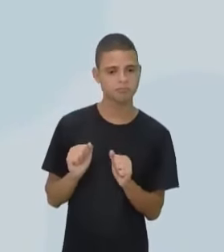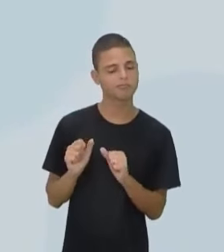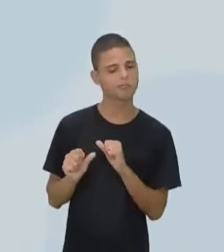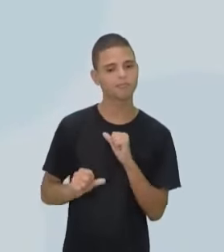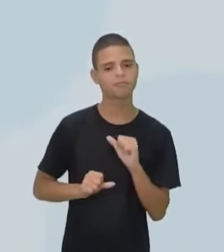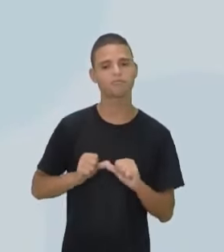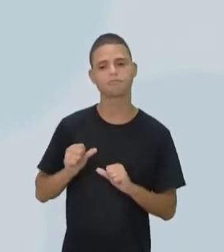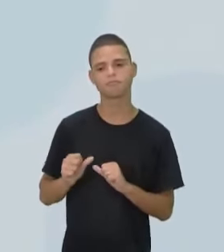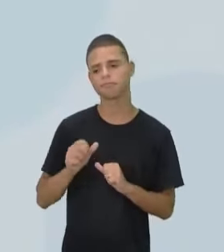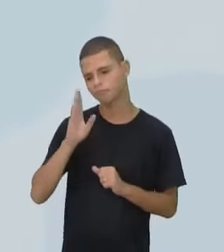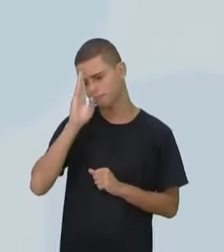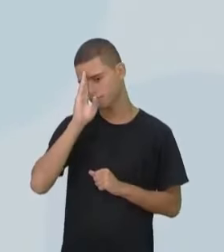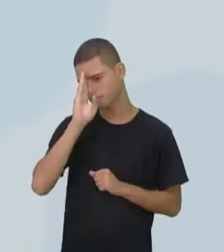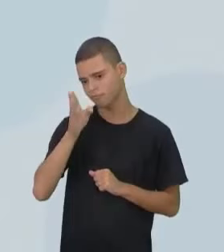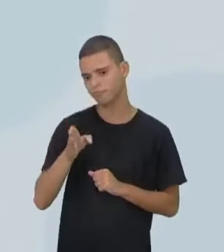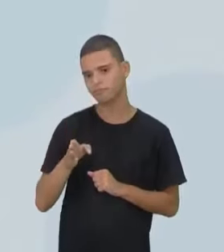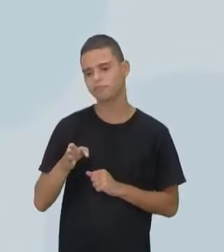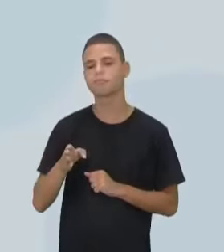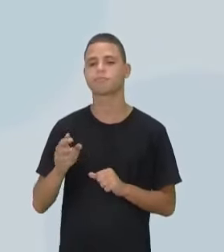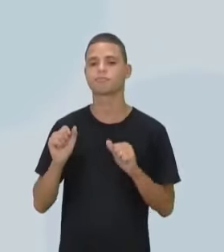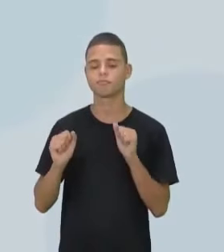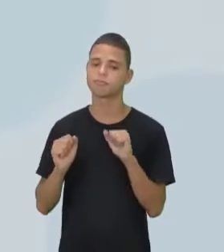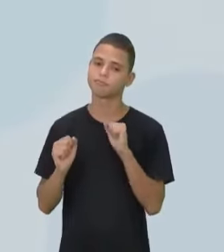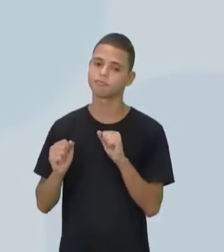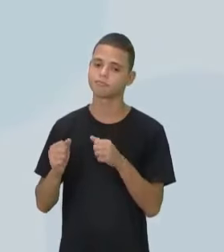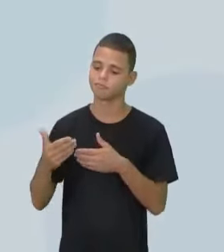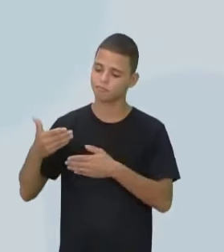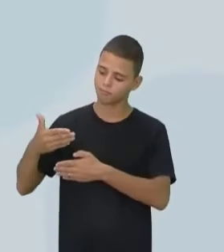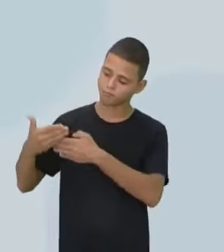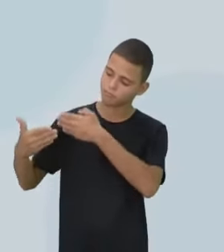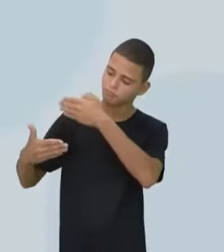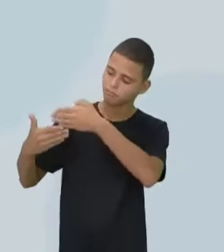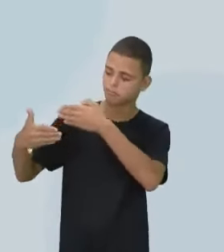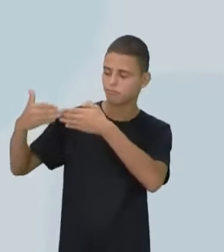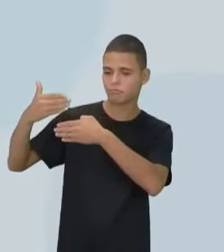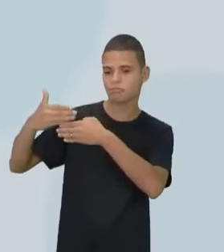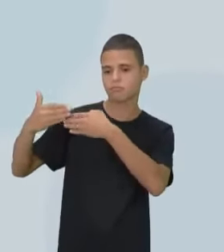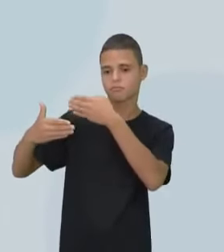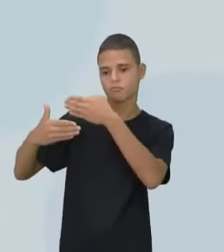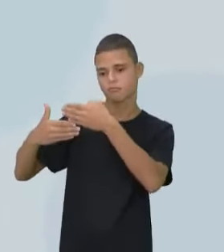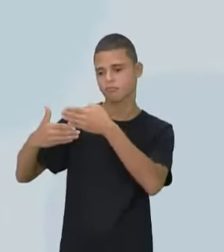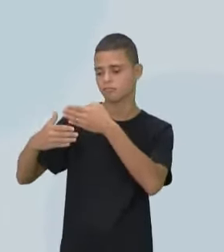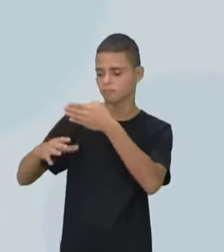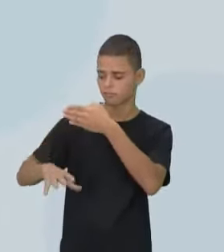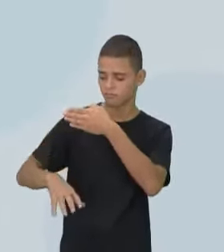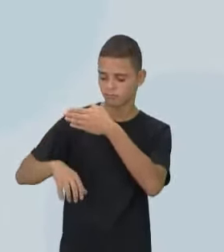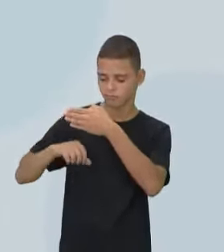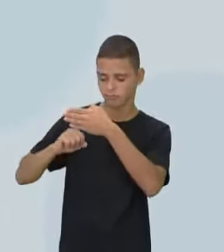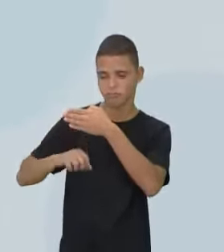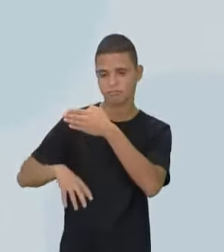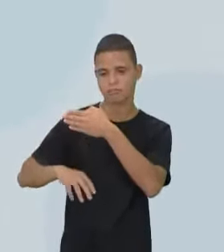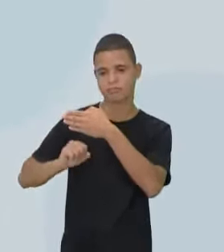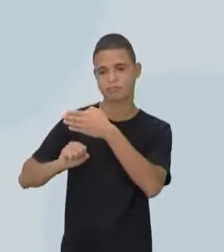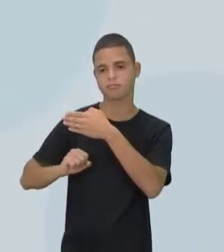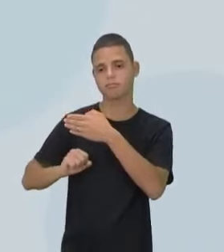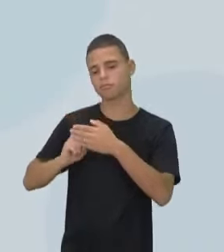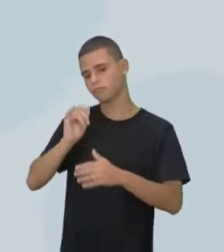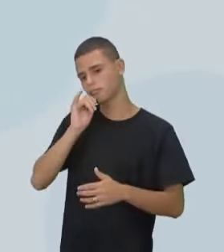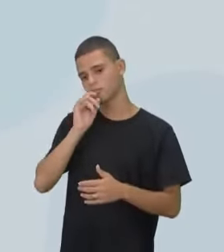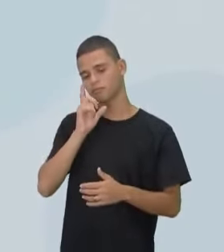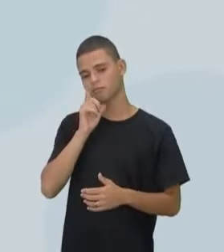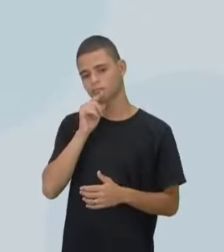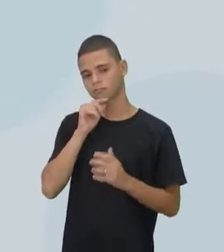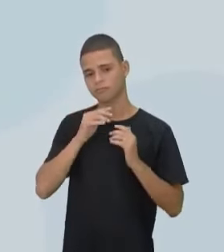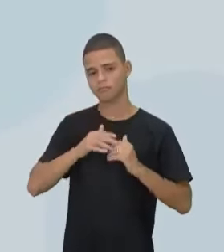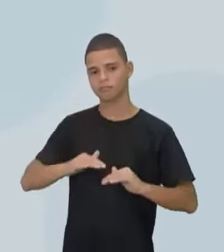de que forma? Diretamente. Posso fazer algum barramento nesse canal e posso fazer captação. Então, lá no Rio São